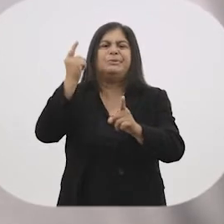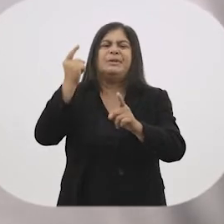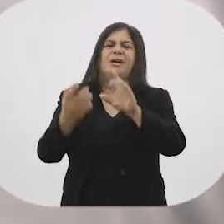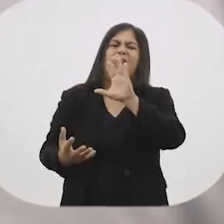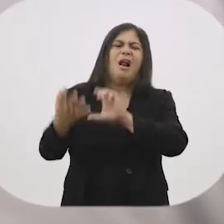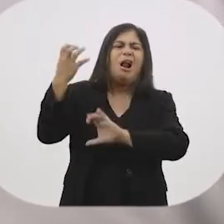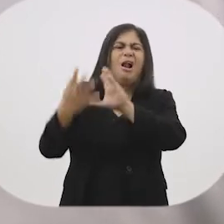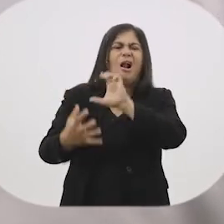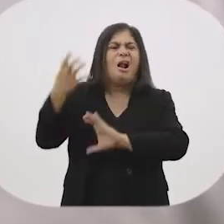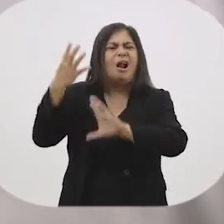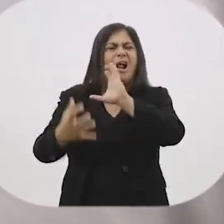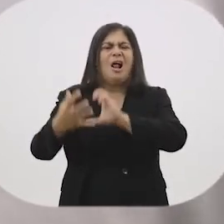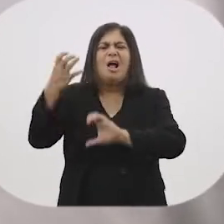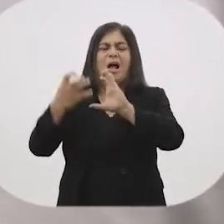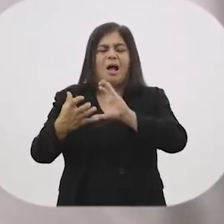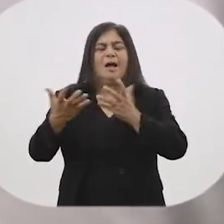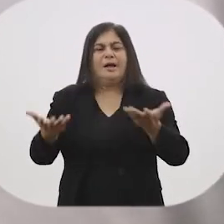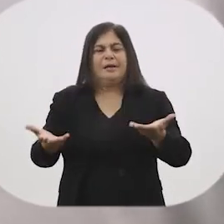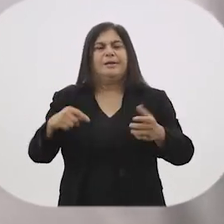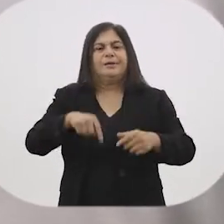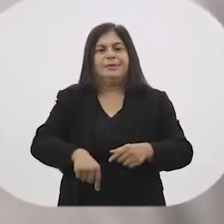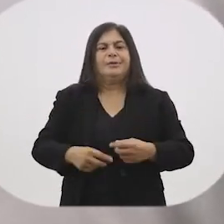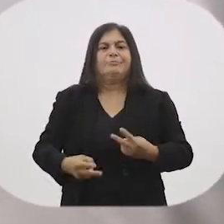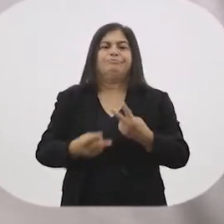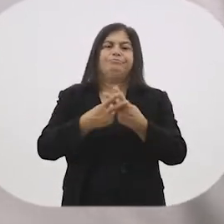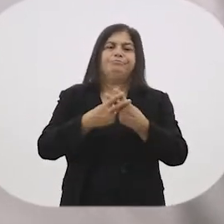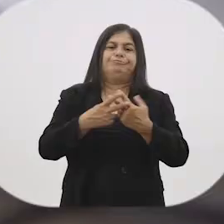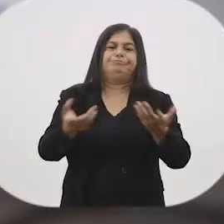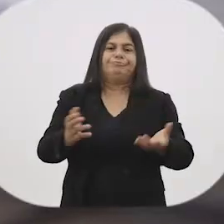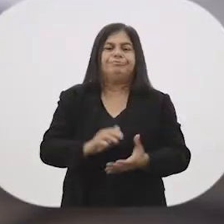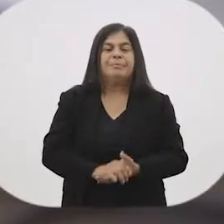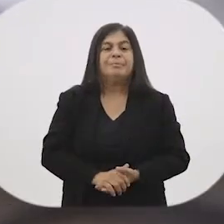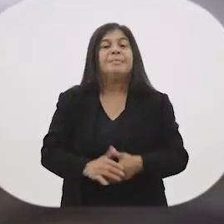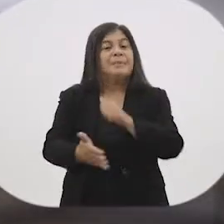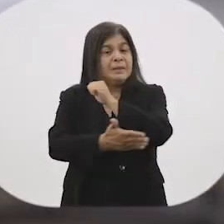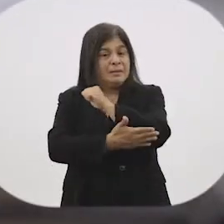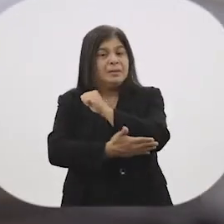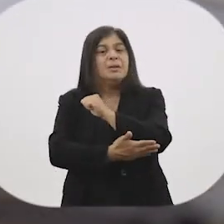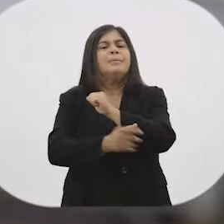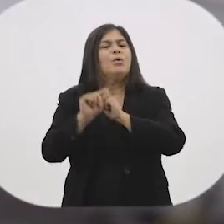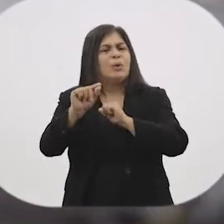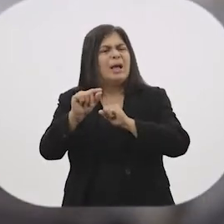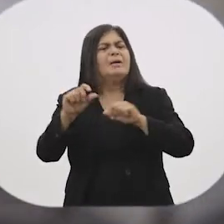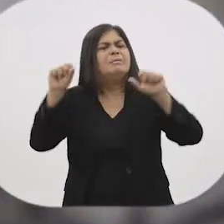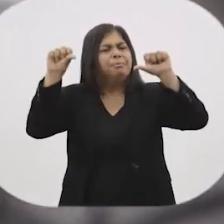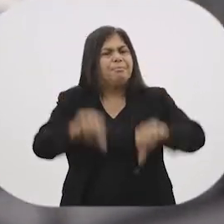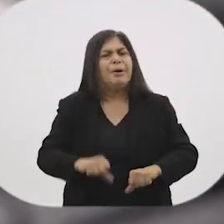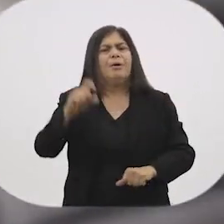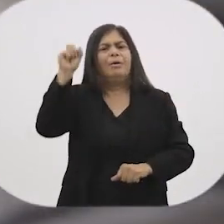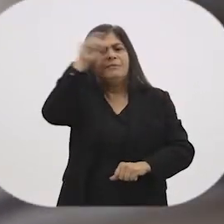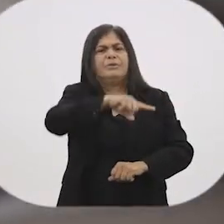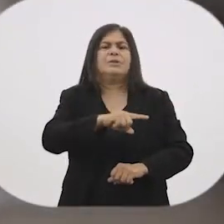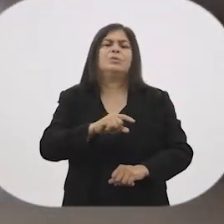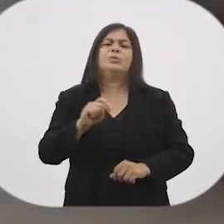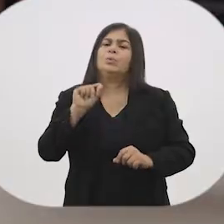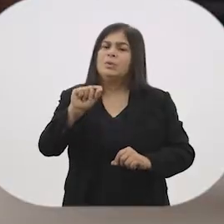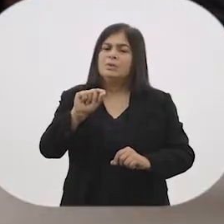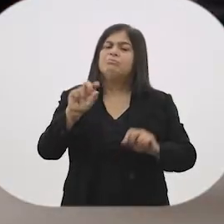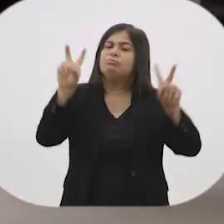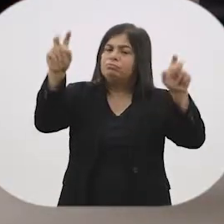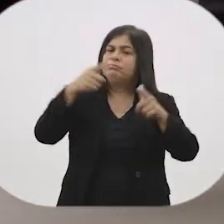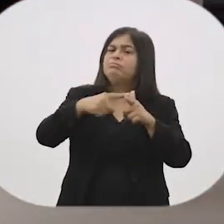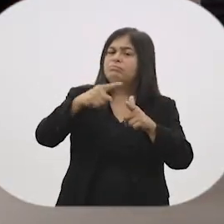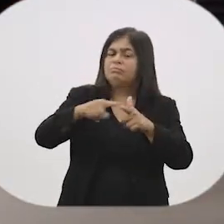terminou na briga e abriga eu vim parar aqui minha intenção foi essa mãe o ciúme quase sempre a mola propulsora para a violência doméstica